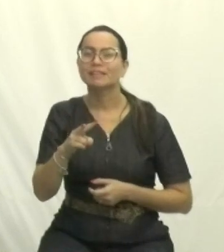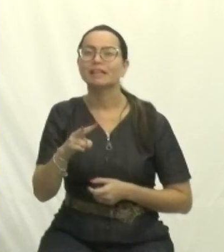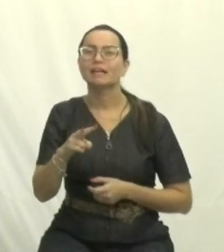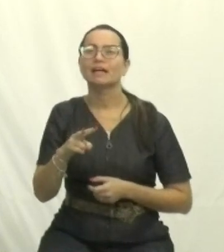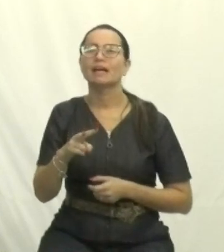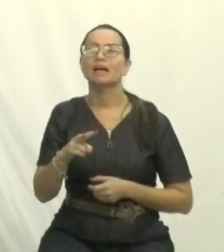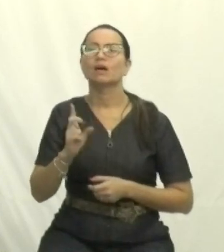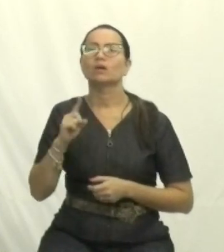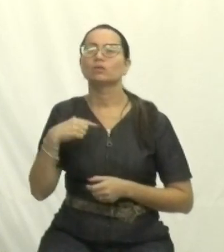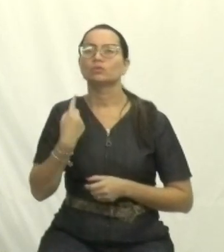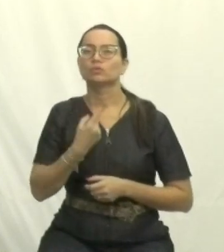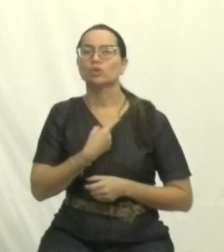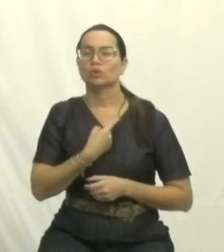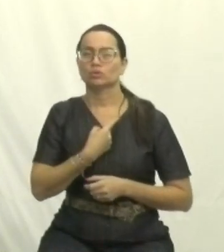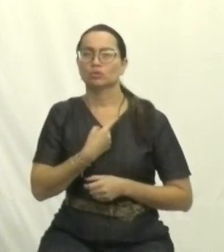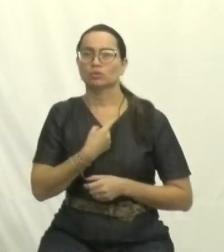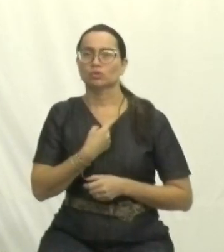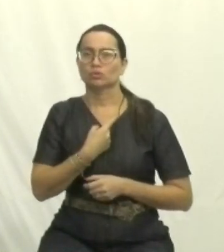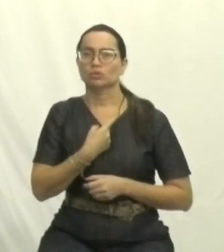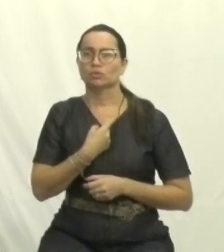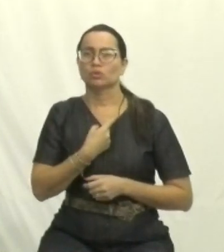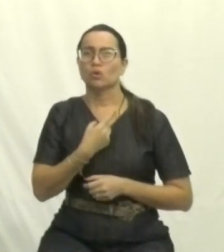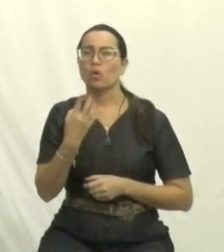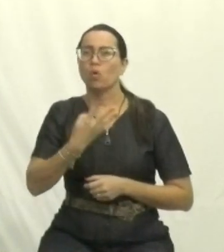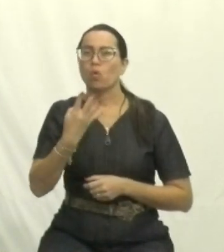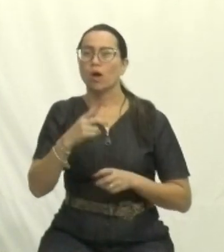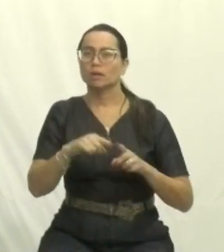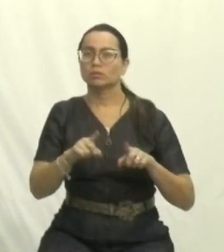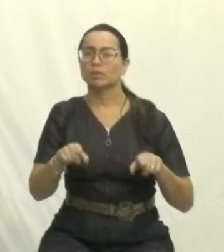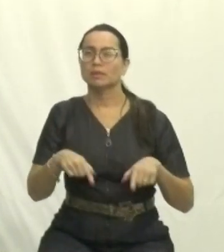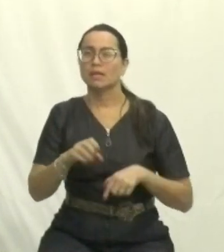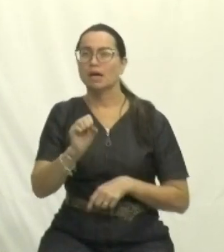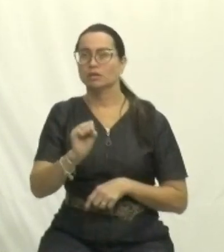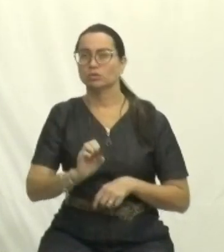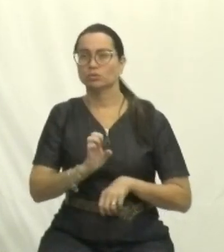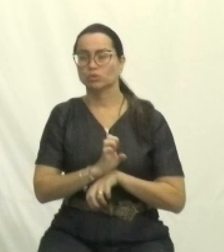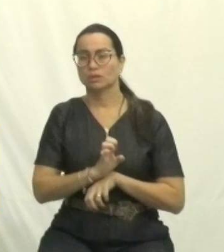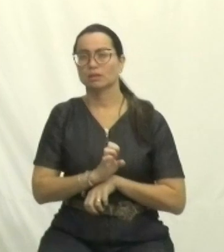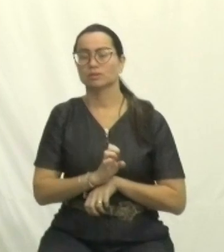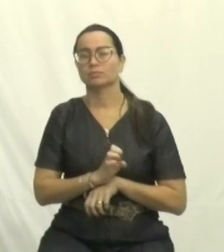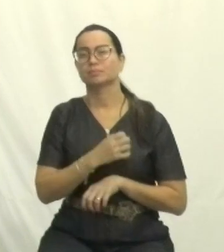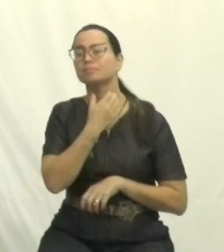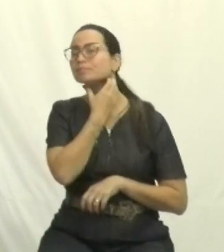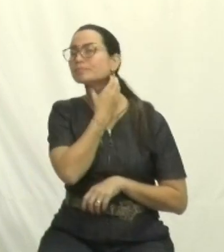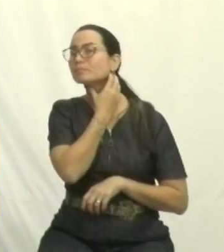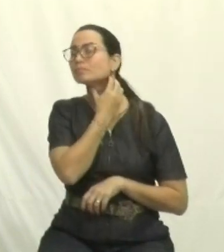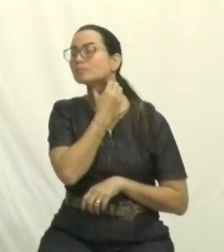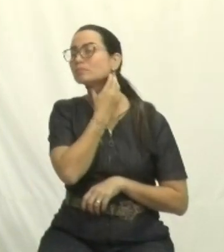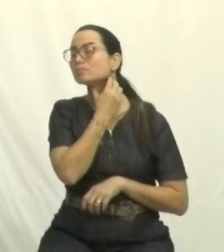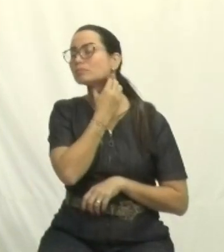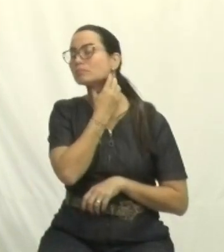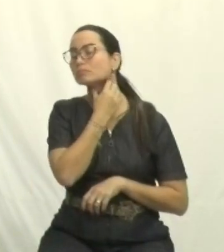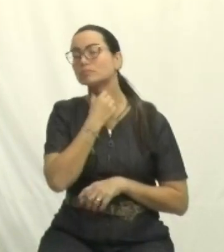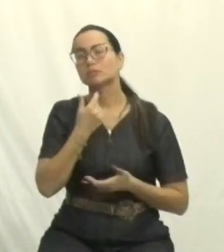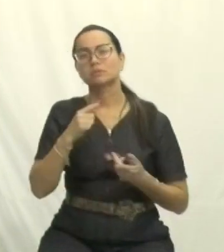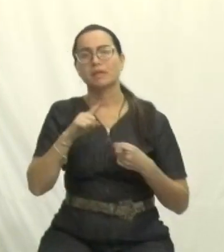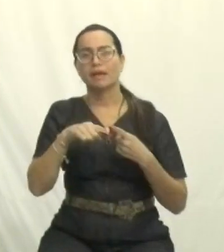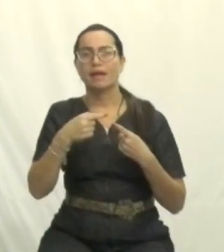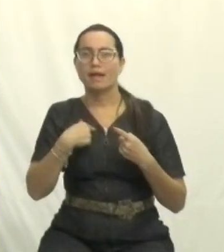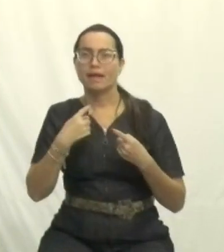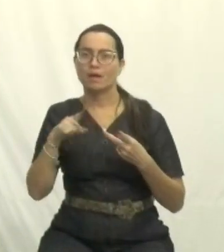sul do Estado. 4º Batalhão, que é o que eu sou o comandante, tenente coronel Henrique, major Fernandes é o subcomandante, e o capitão